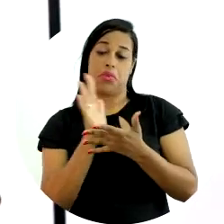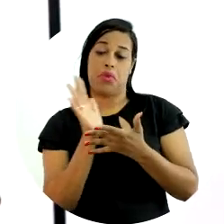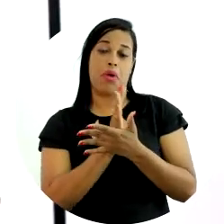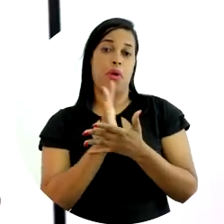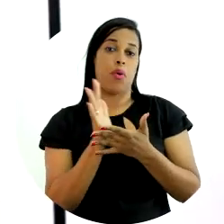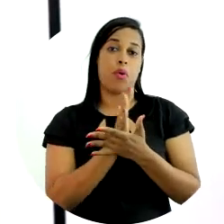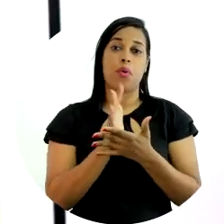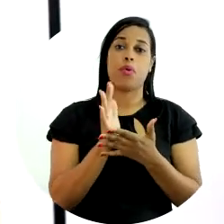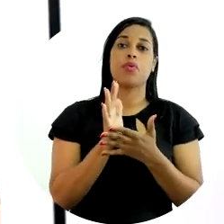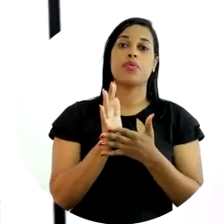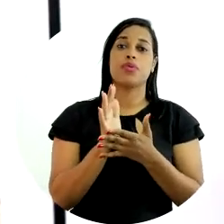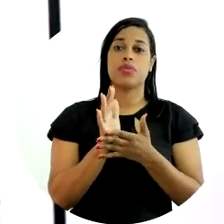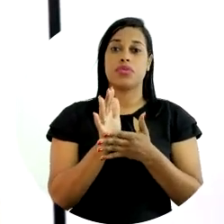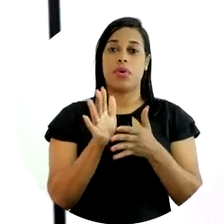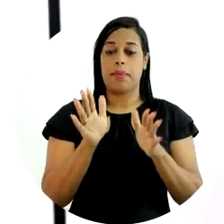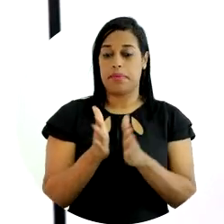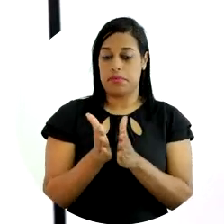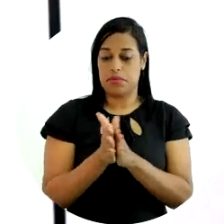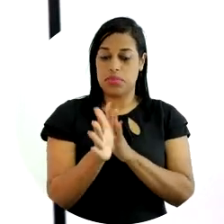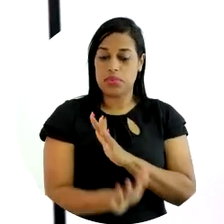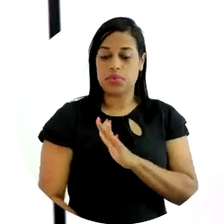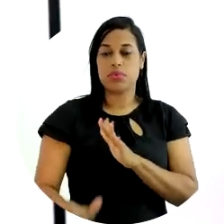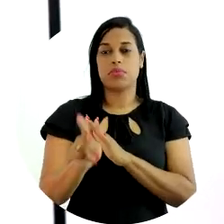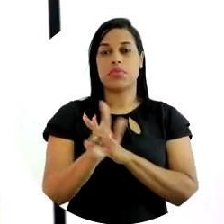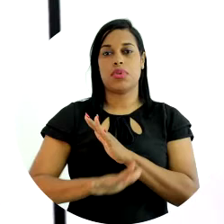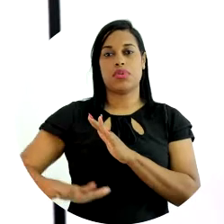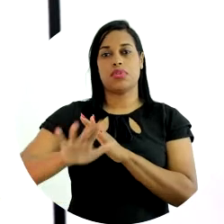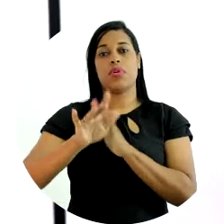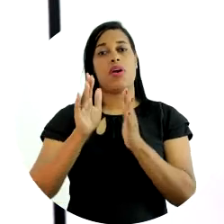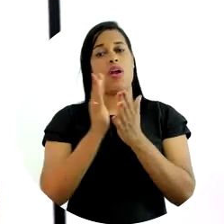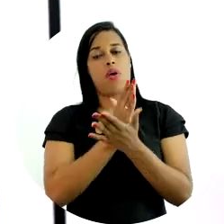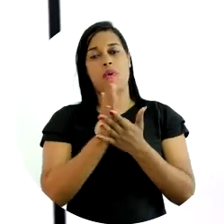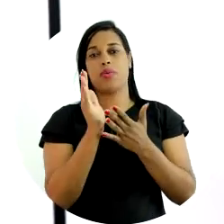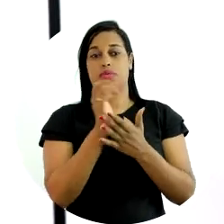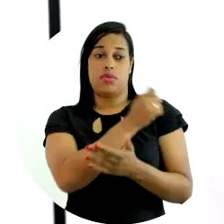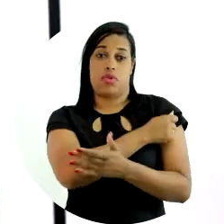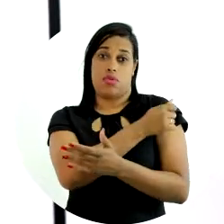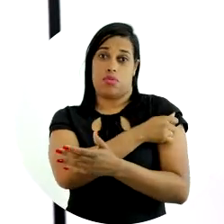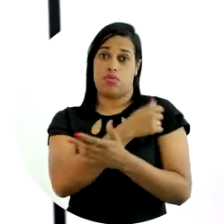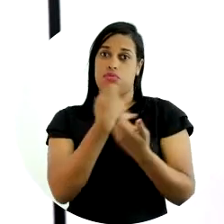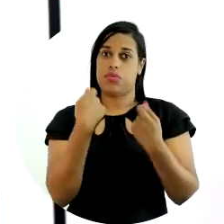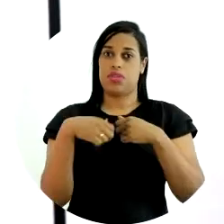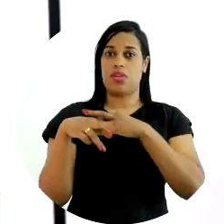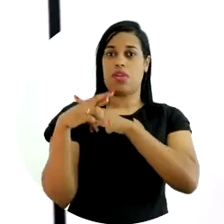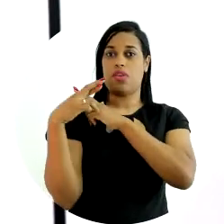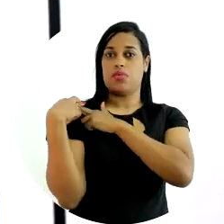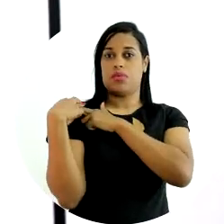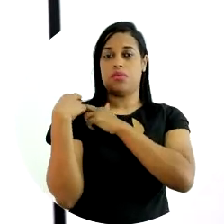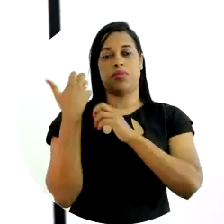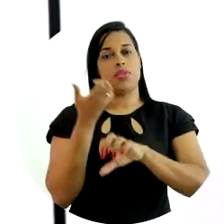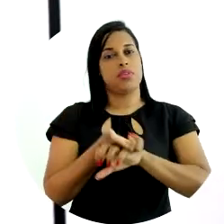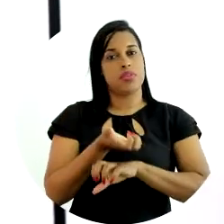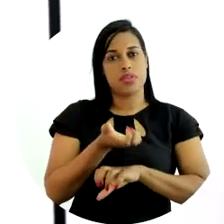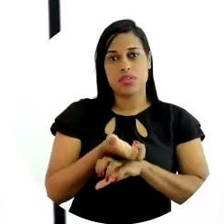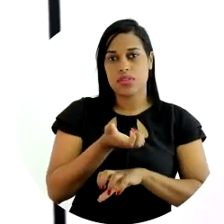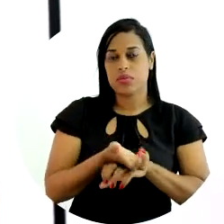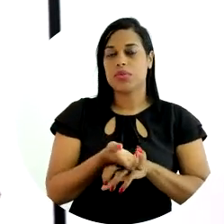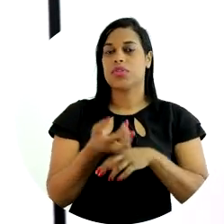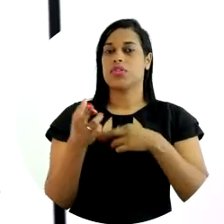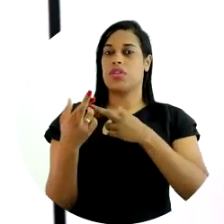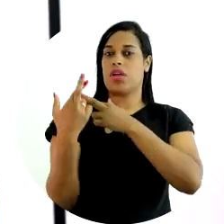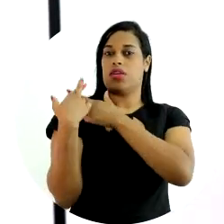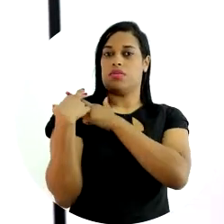de alguns índios da classe mais baixa da população. Então, alguns alunos que se destacavam, eles ficavam com a responsabilidade da